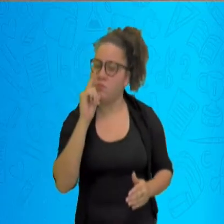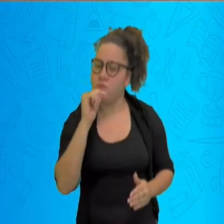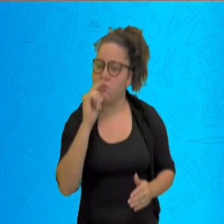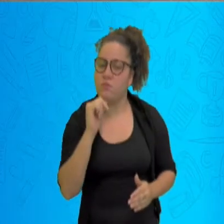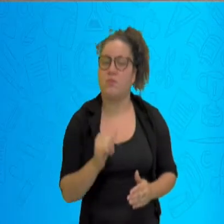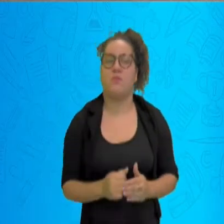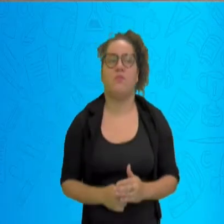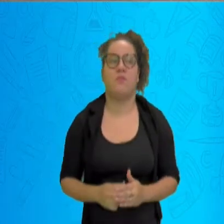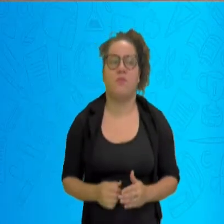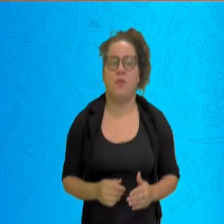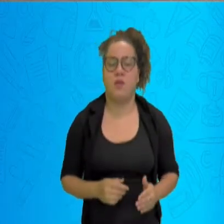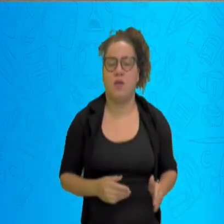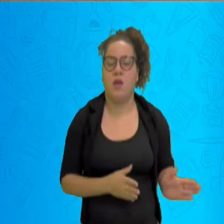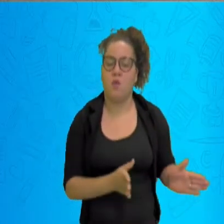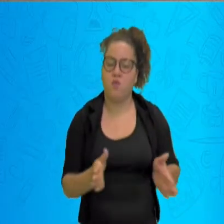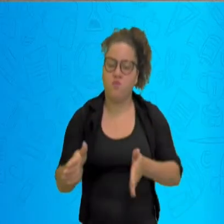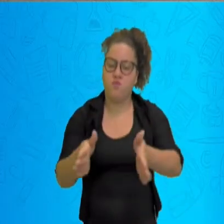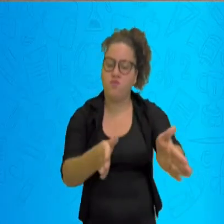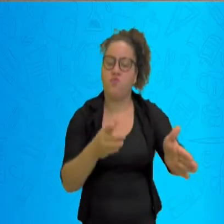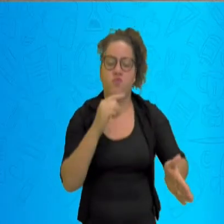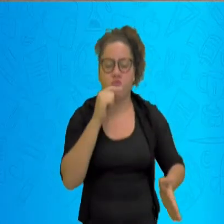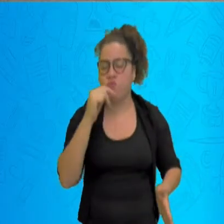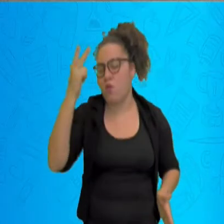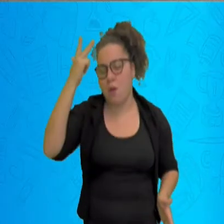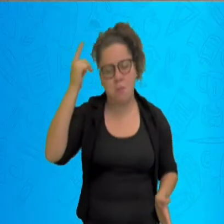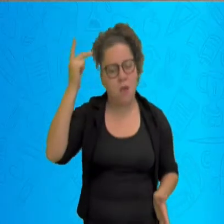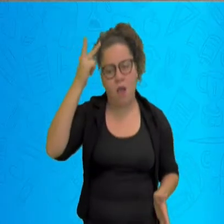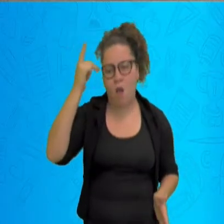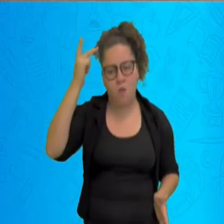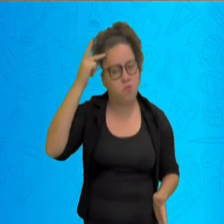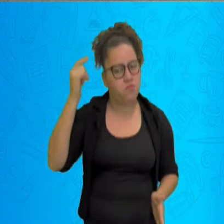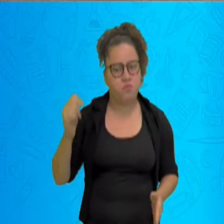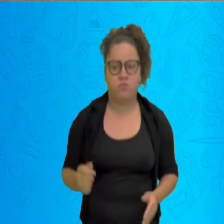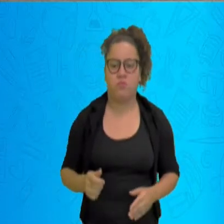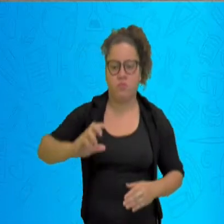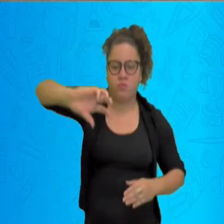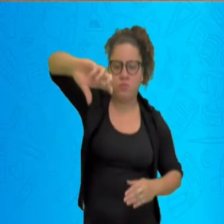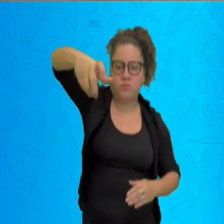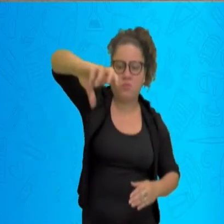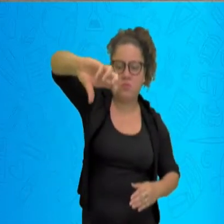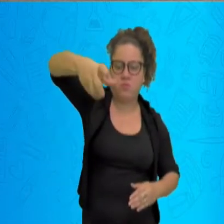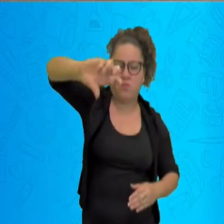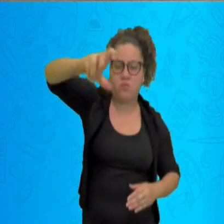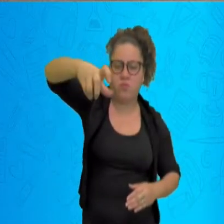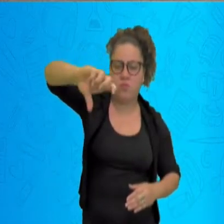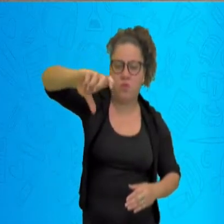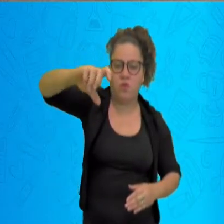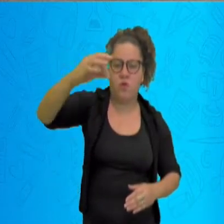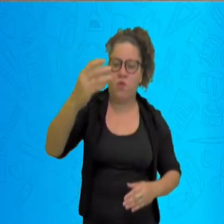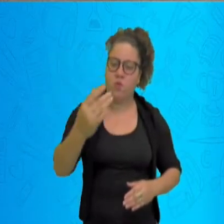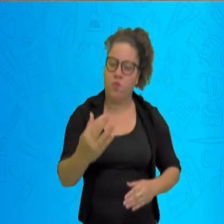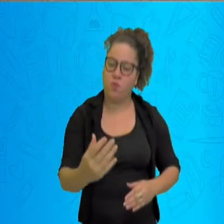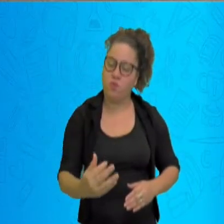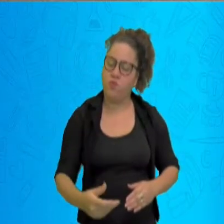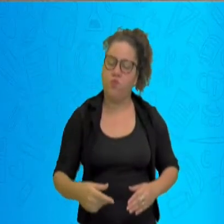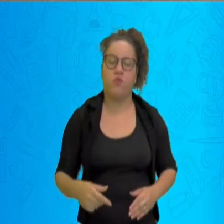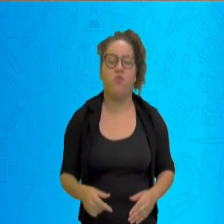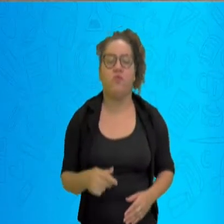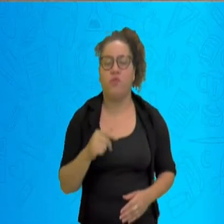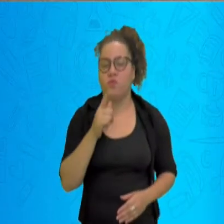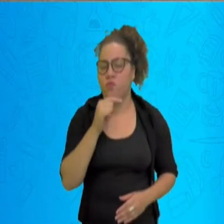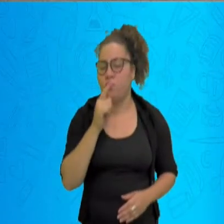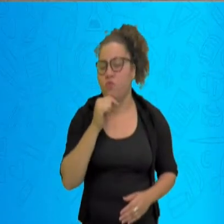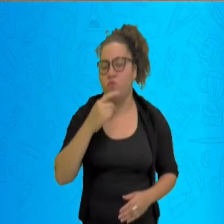vai seguir normalmente. Se eu não fechar a torneira, ela vai transbordar da minha